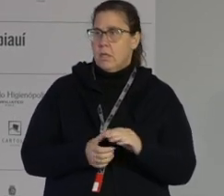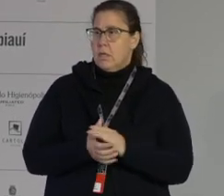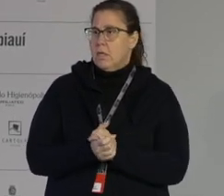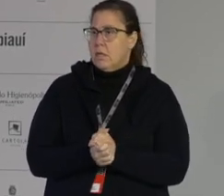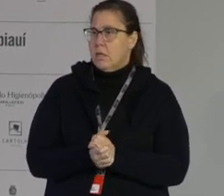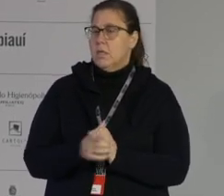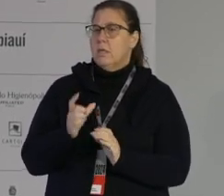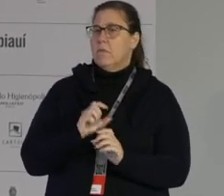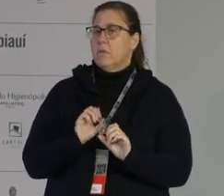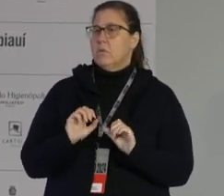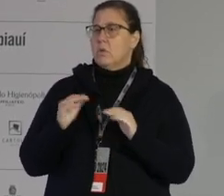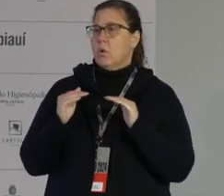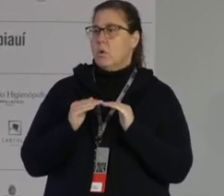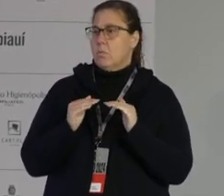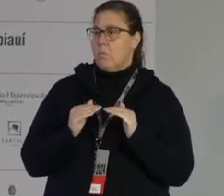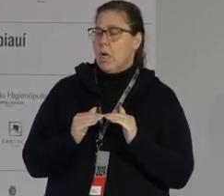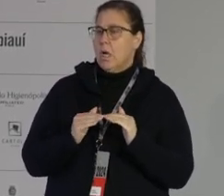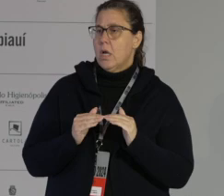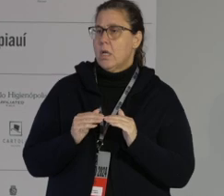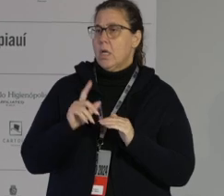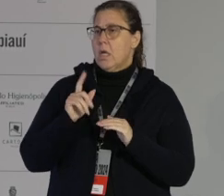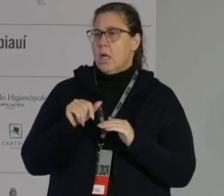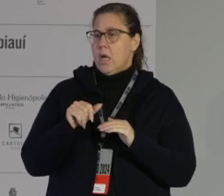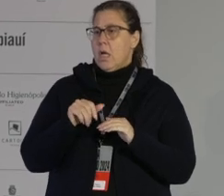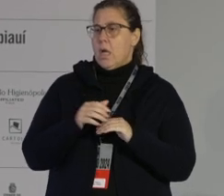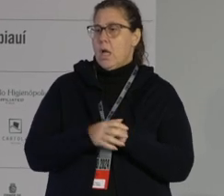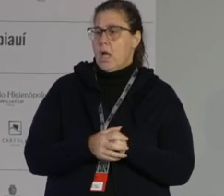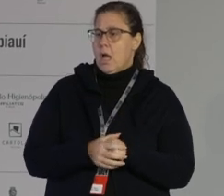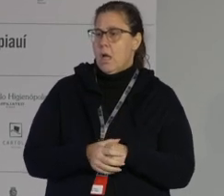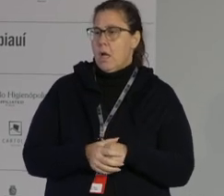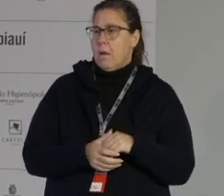E assim, faz todo sentido. Assim, o primeiro conto é Paraíso Canibal,